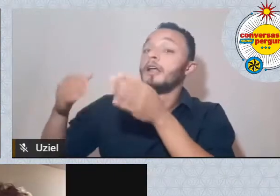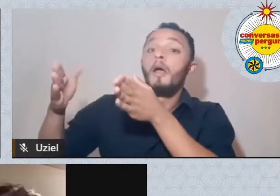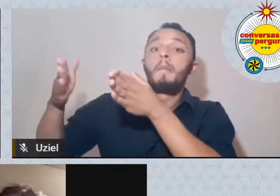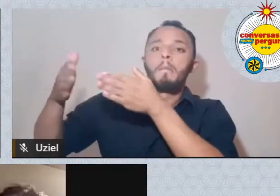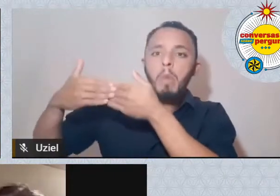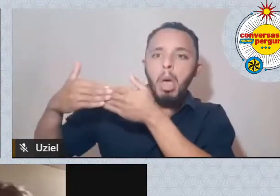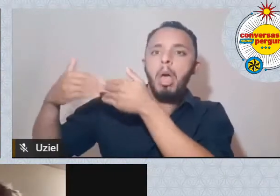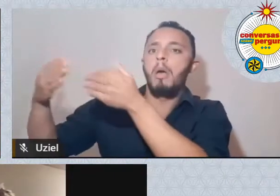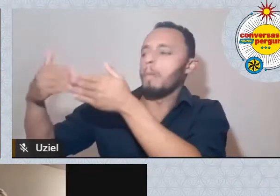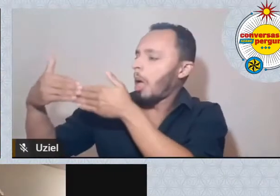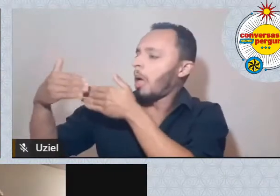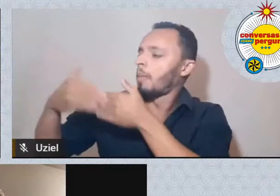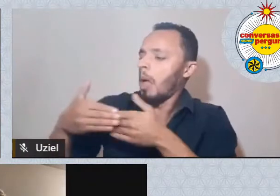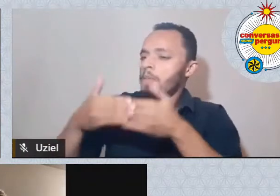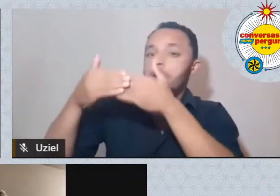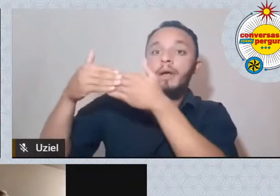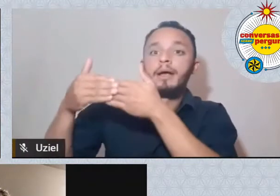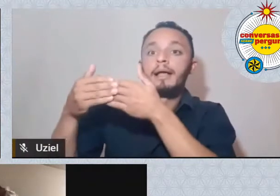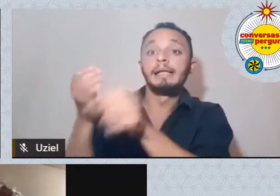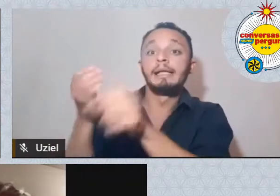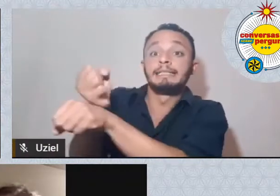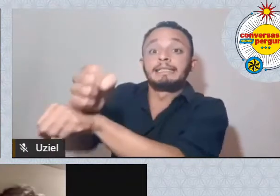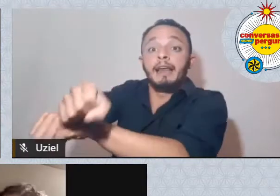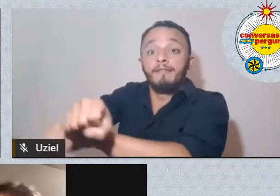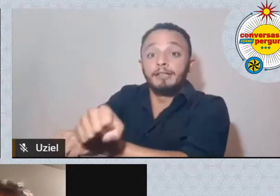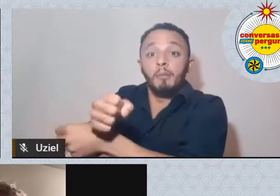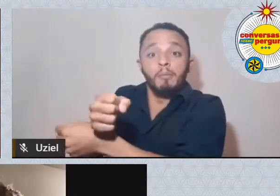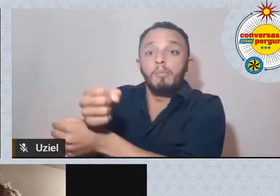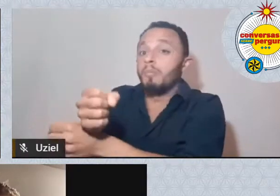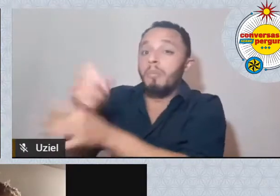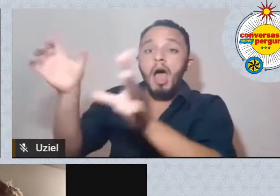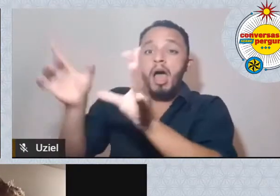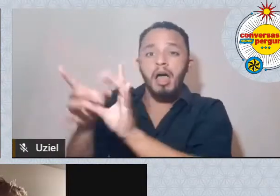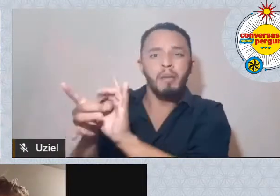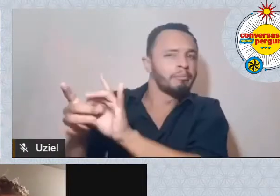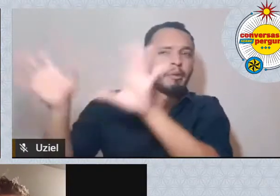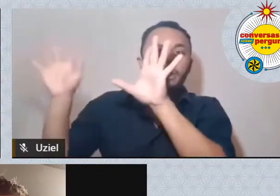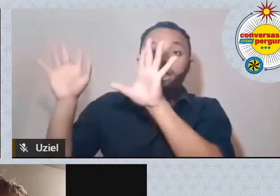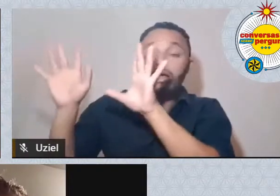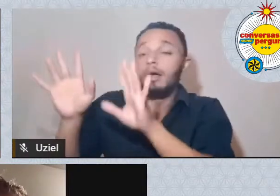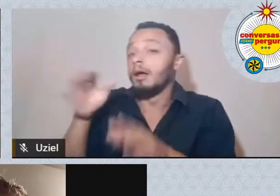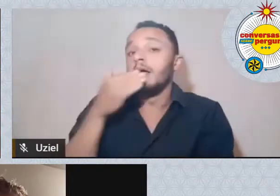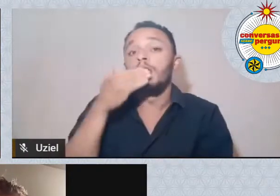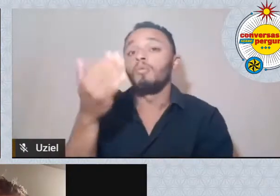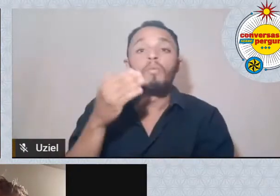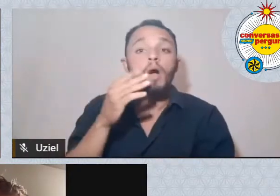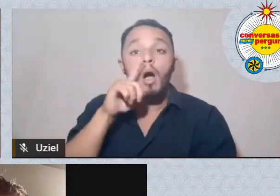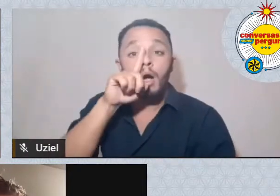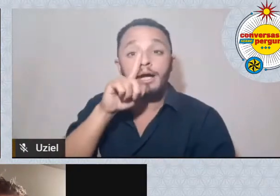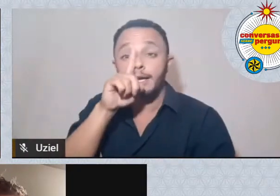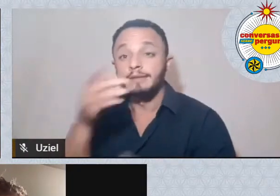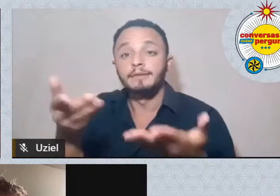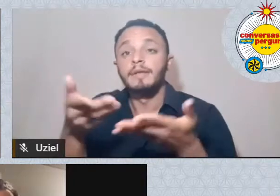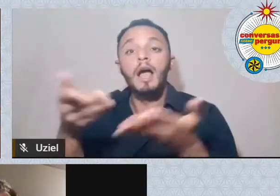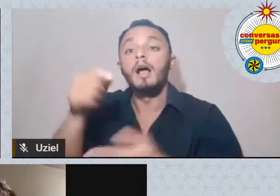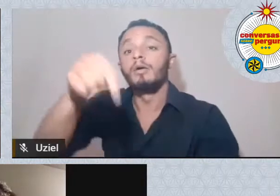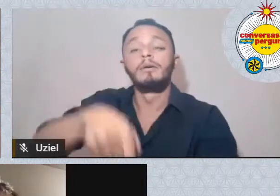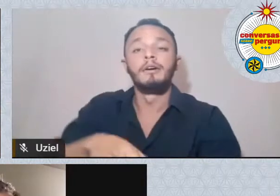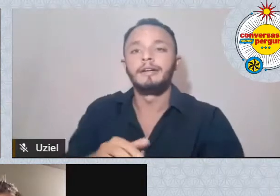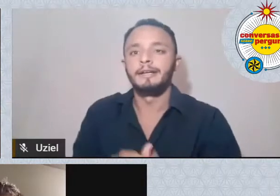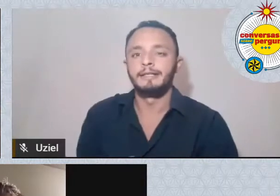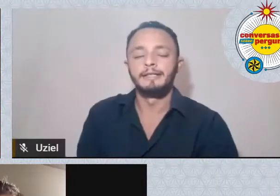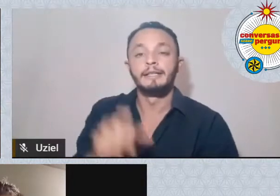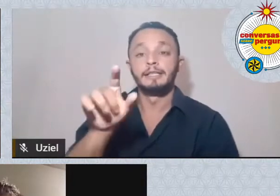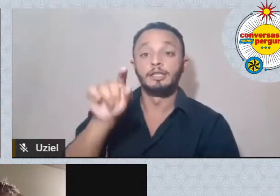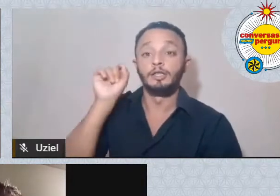a crise que levou à abolição da escravatura, qual é a crise que a gente quer para o momento que a gente vai escolher na história